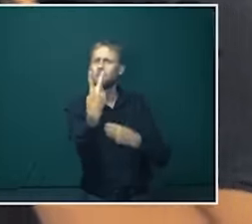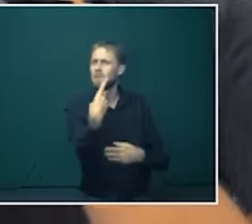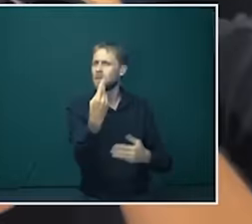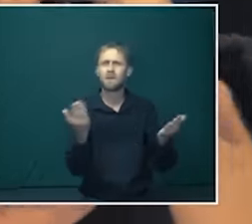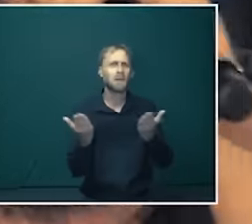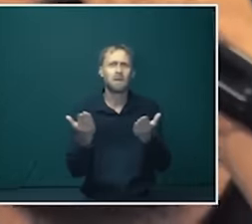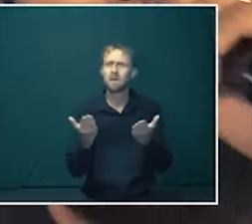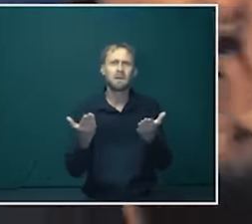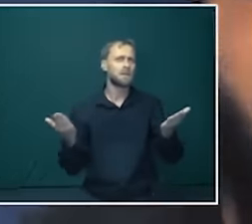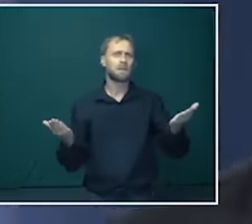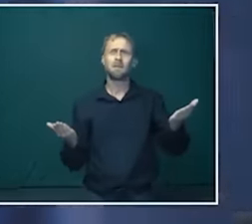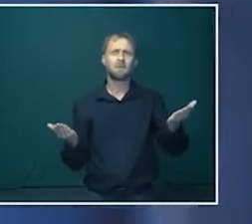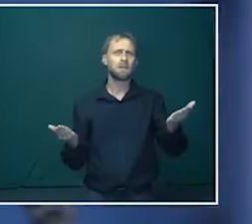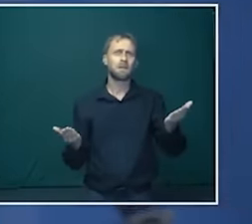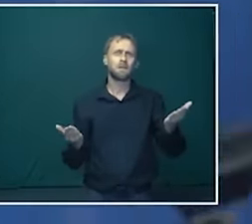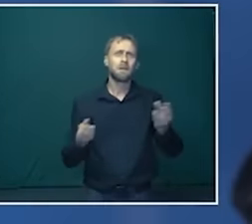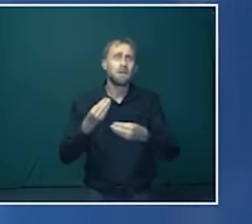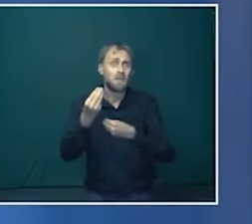gente fica.